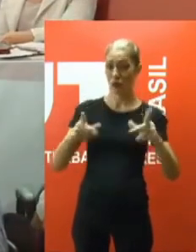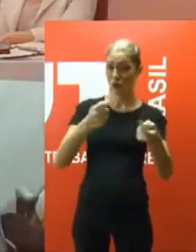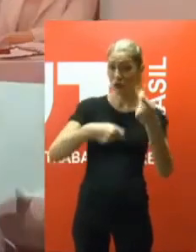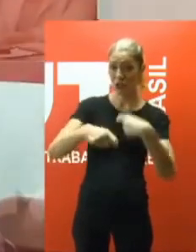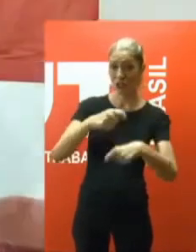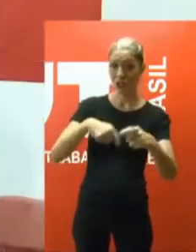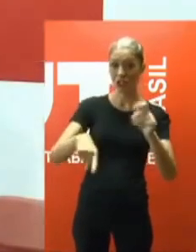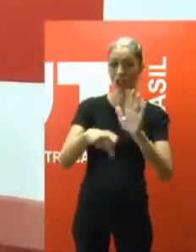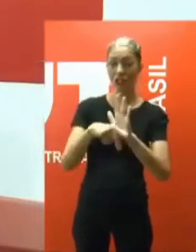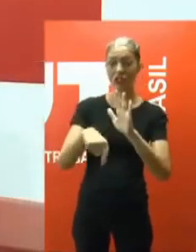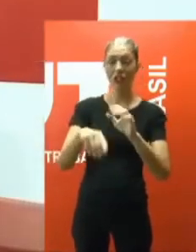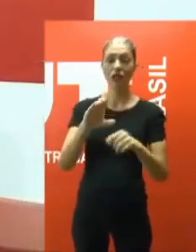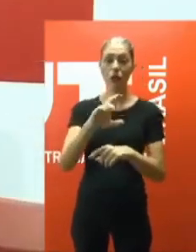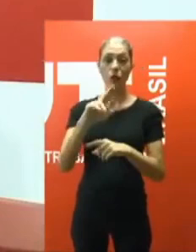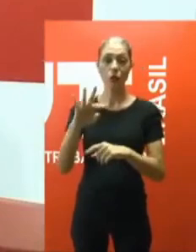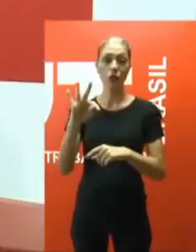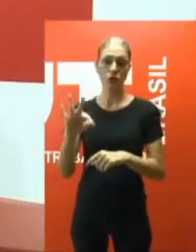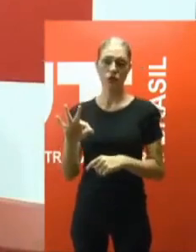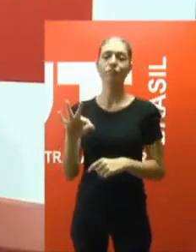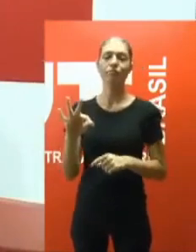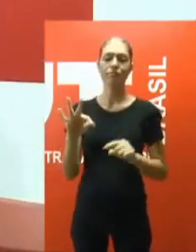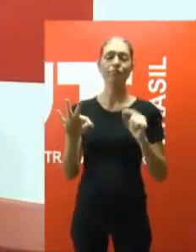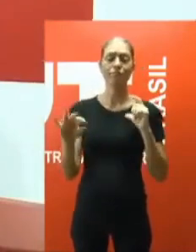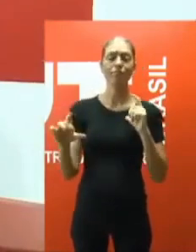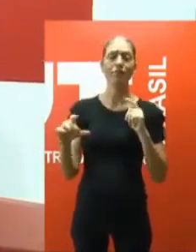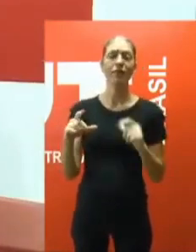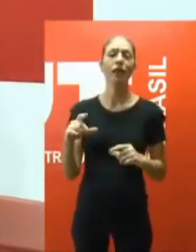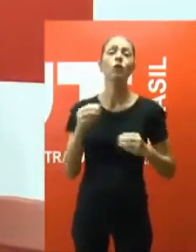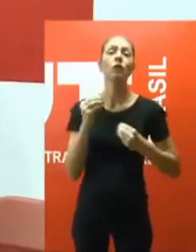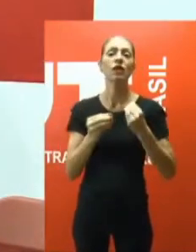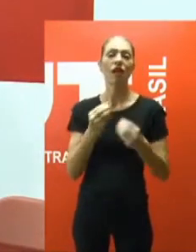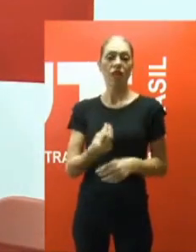eu acho que tem uma máxima na vida